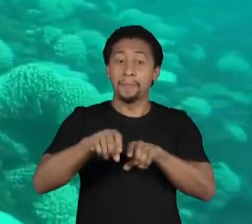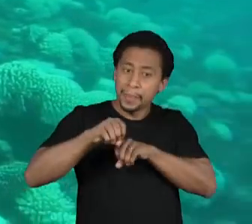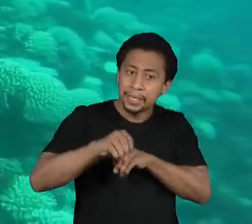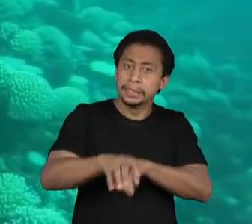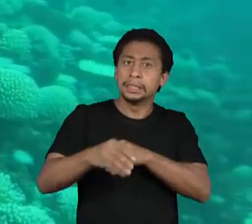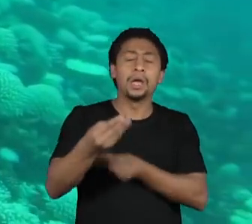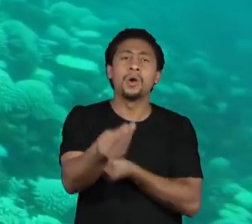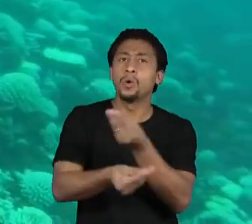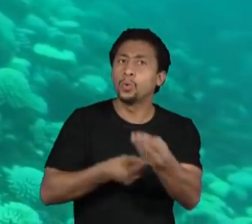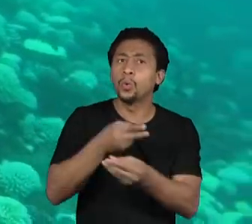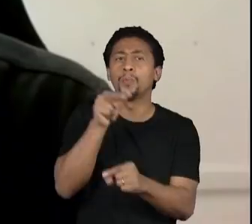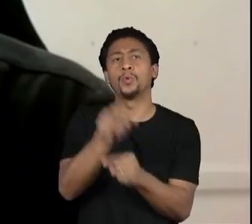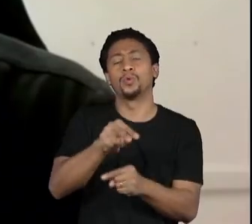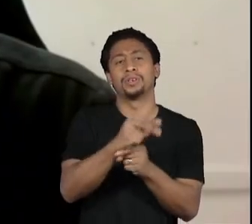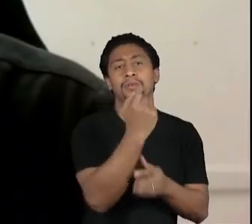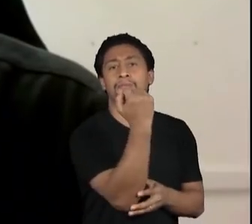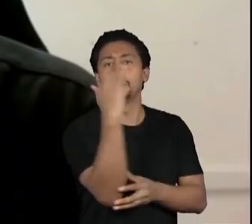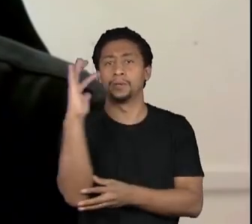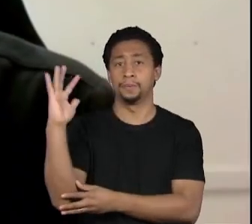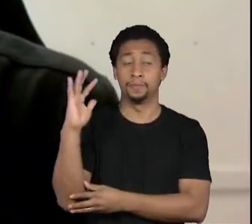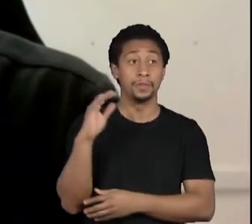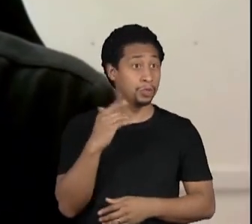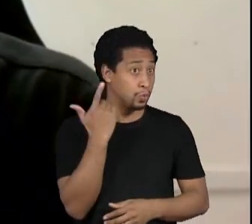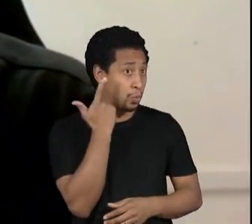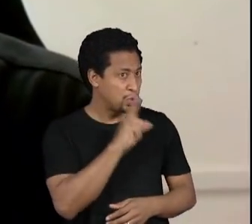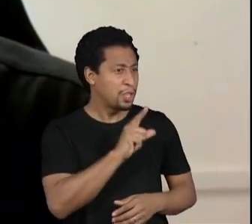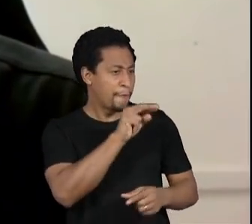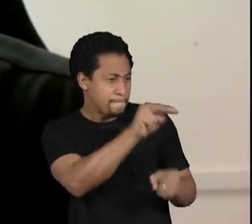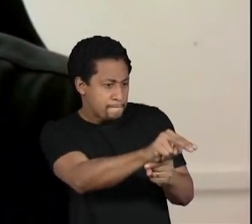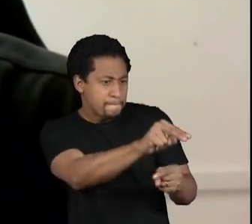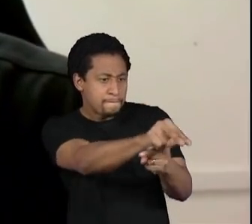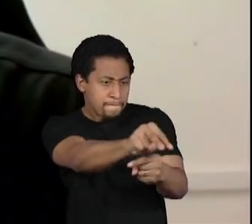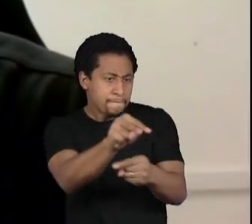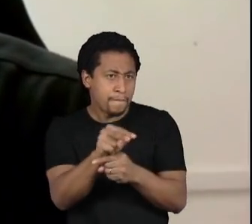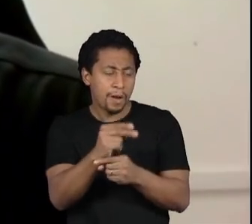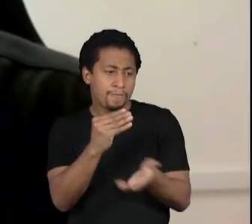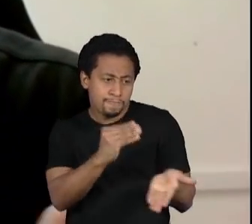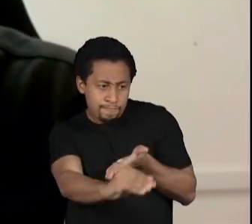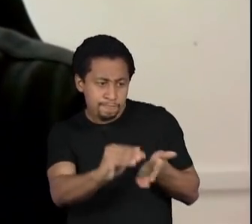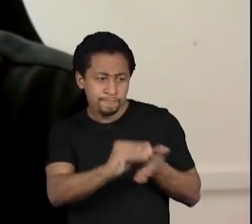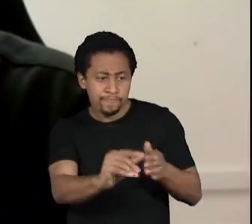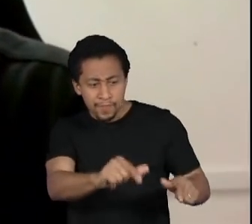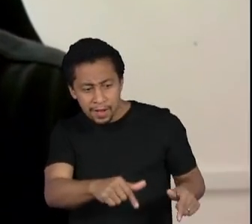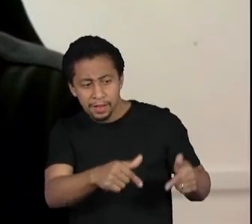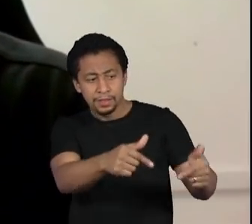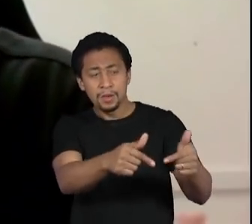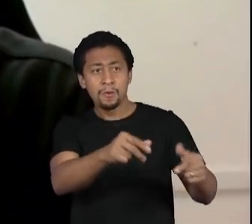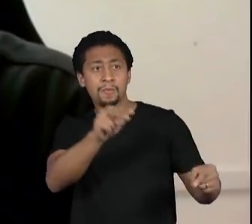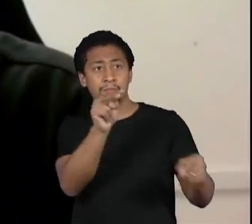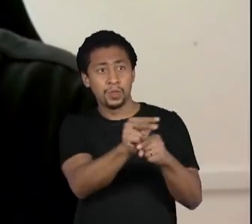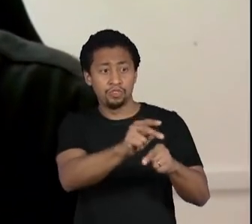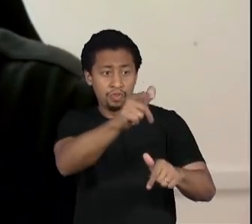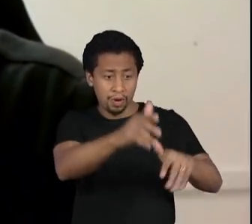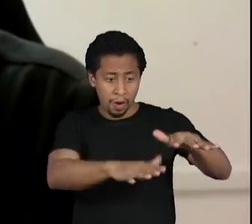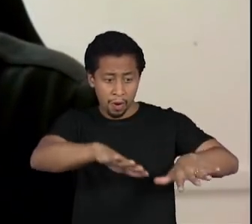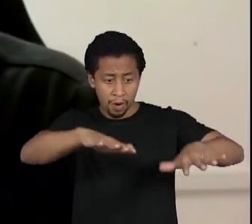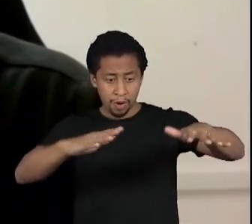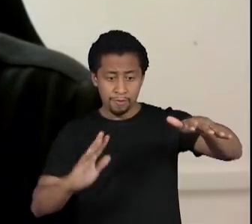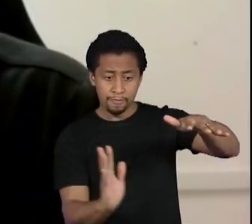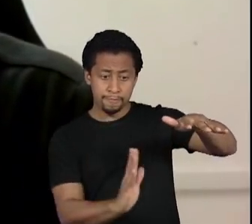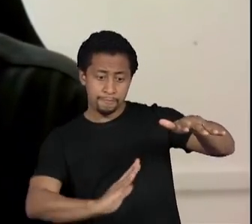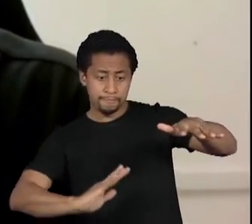Quanto mais áreas a gente conseguir atingir, mais áreas a gente conseguir proteger através de